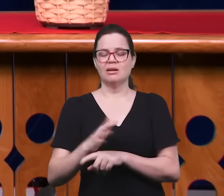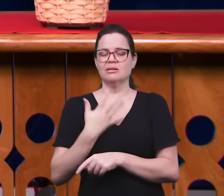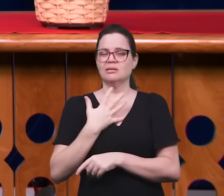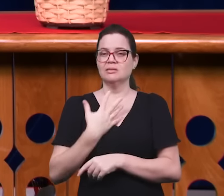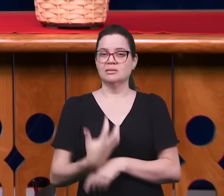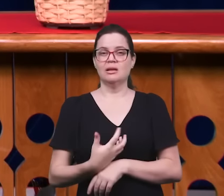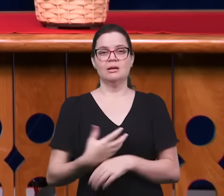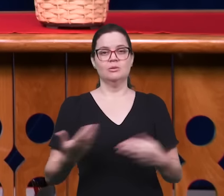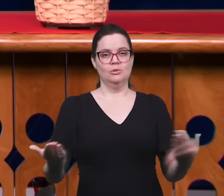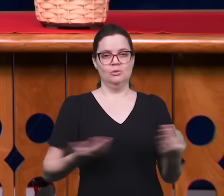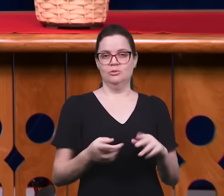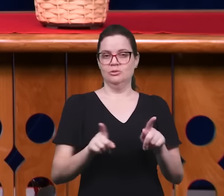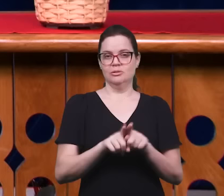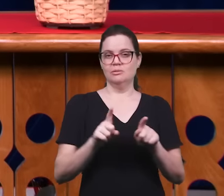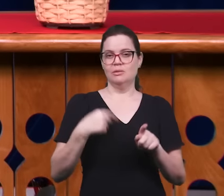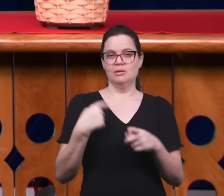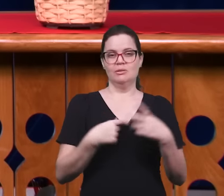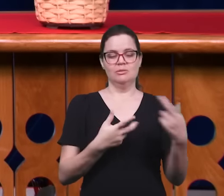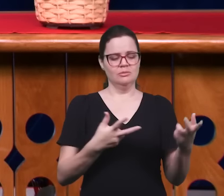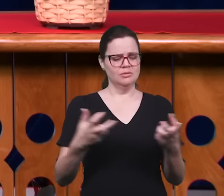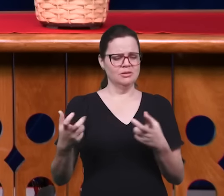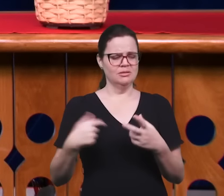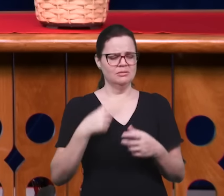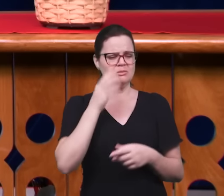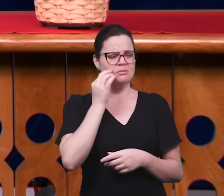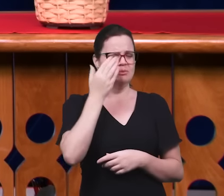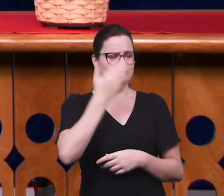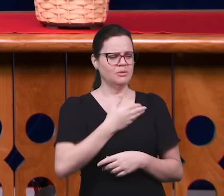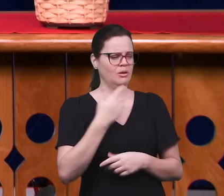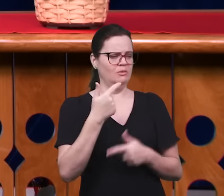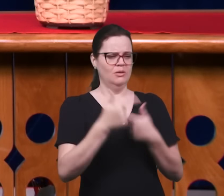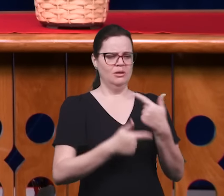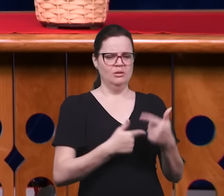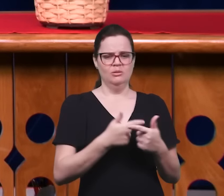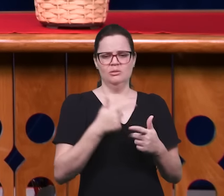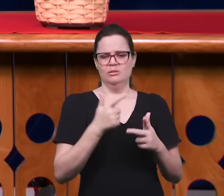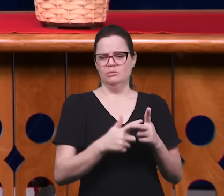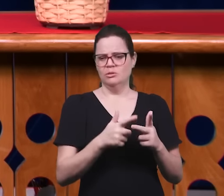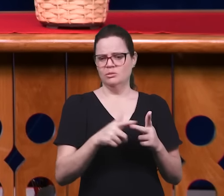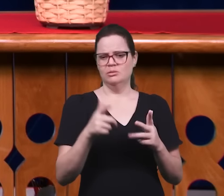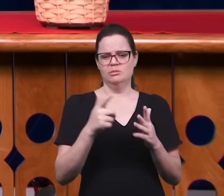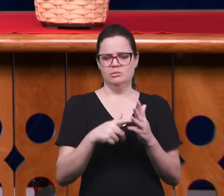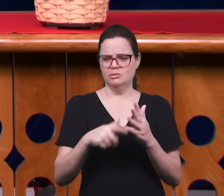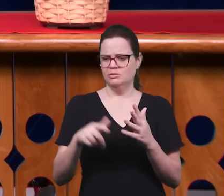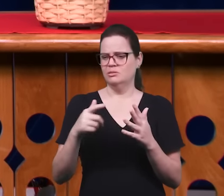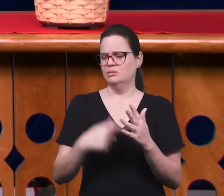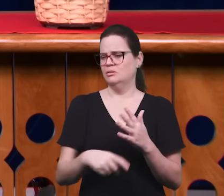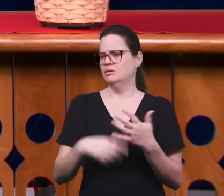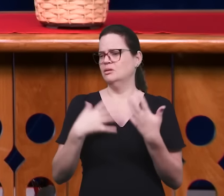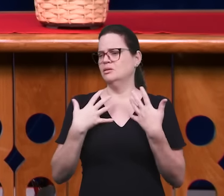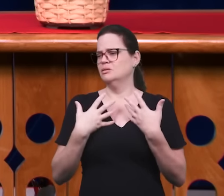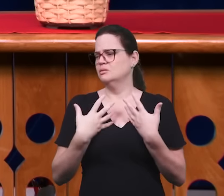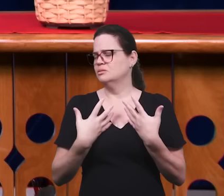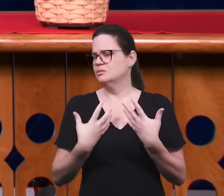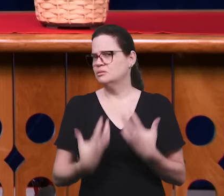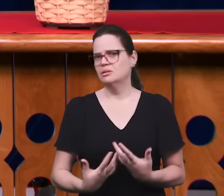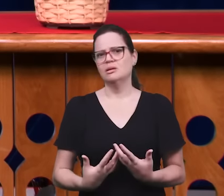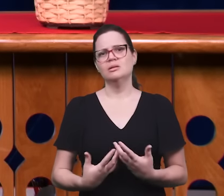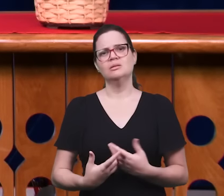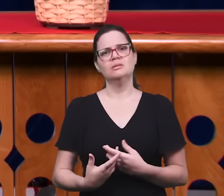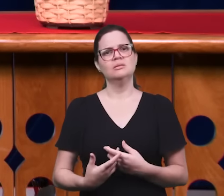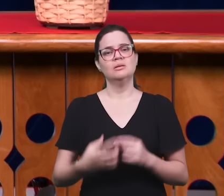também para os nossos dias, quantas provas, quantas situações que se levantam, mas nós temos uma